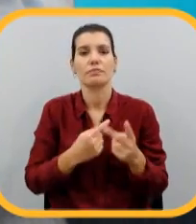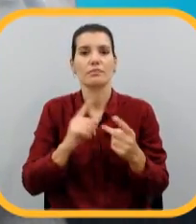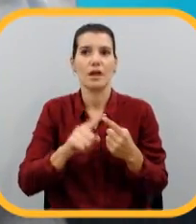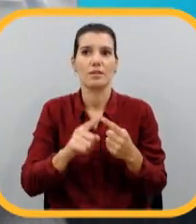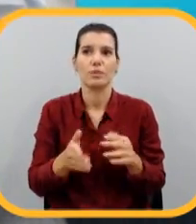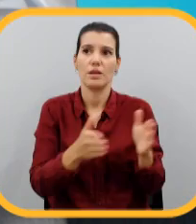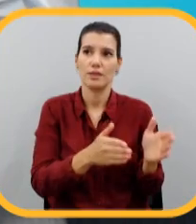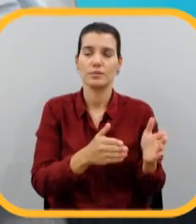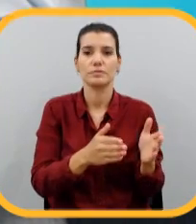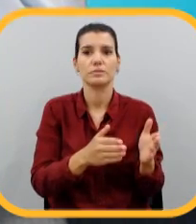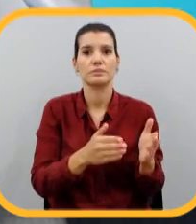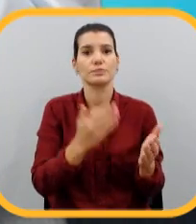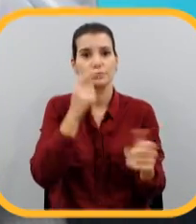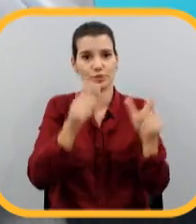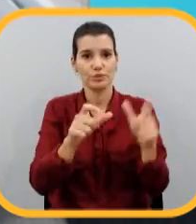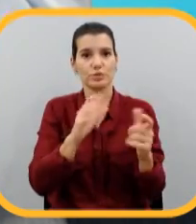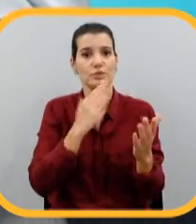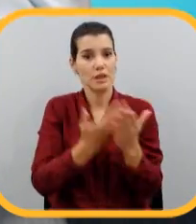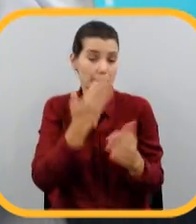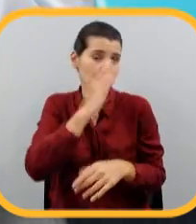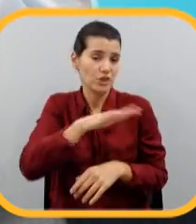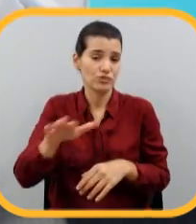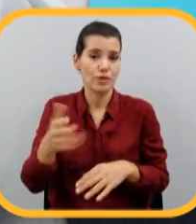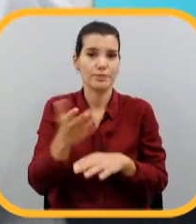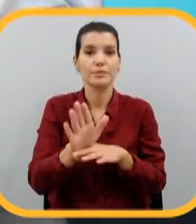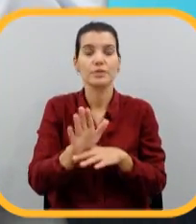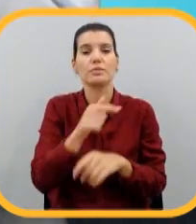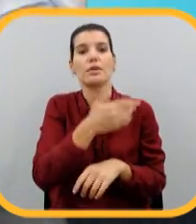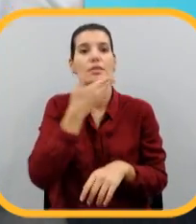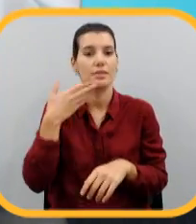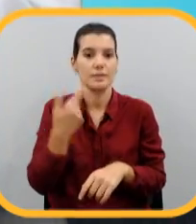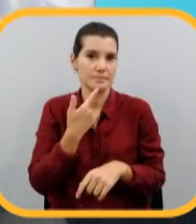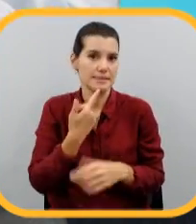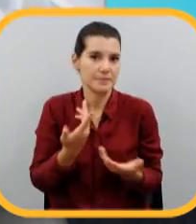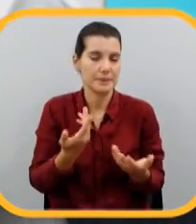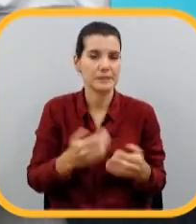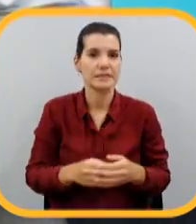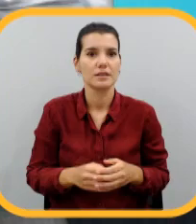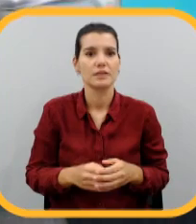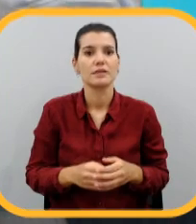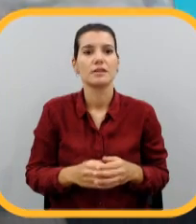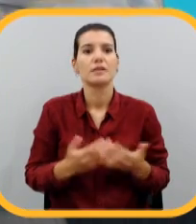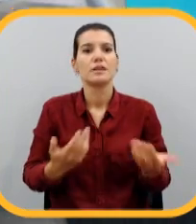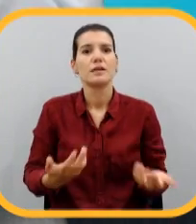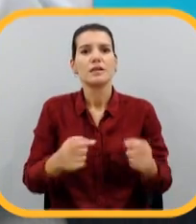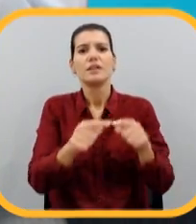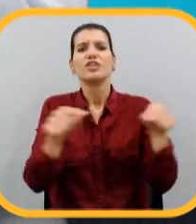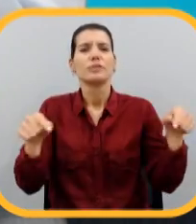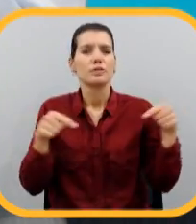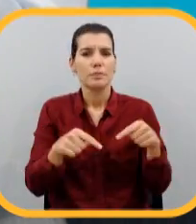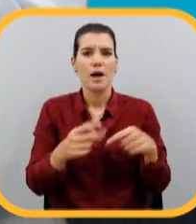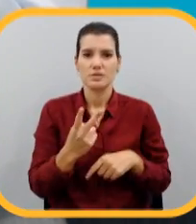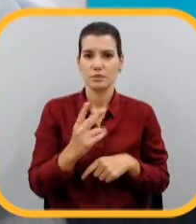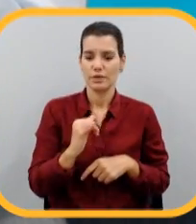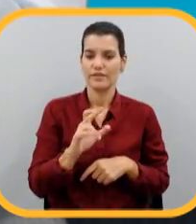coisas. É, por um lado, levar as pessoas, como os mais novos em particular, que têm mais facilidade em perceber o que é que significa estar no